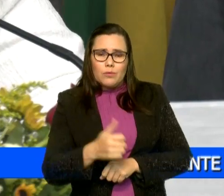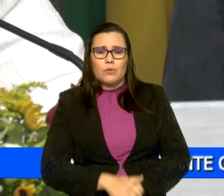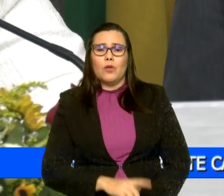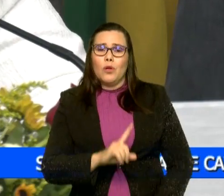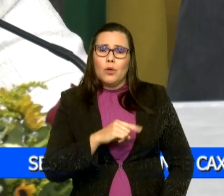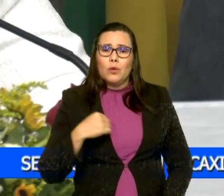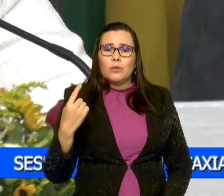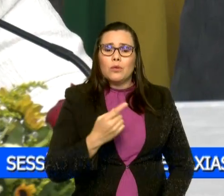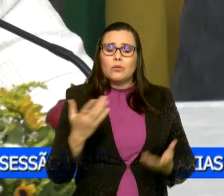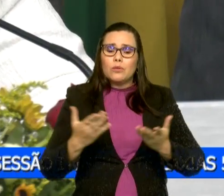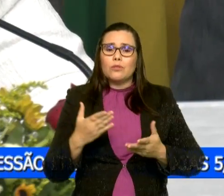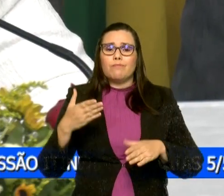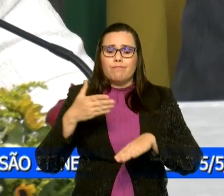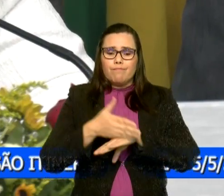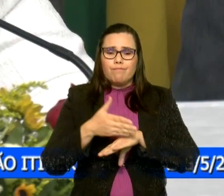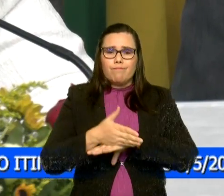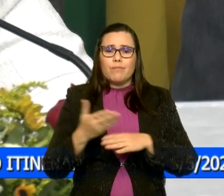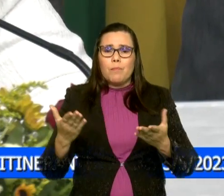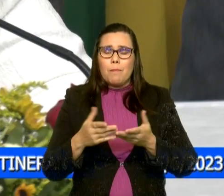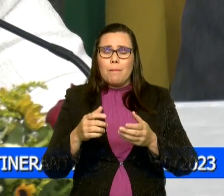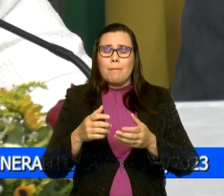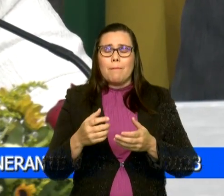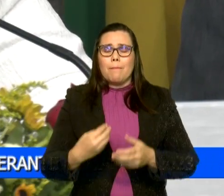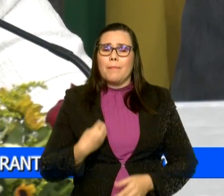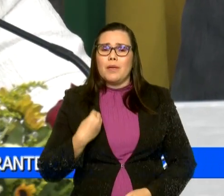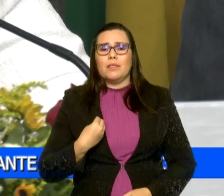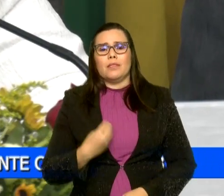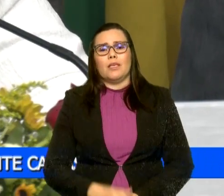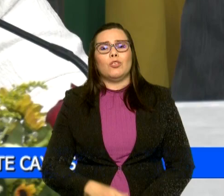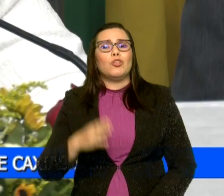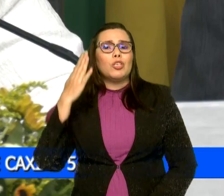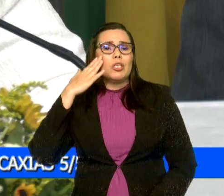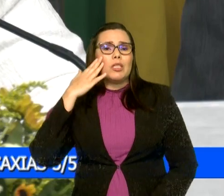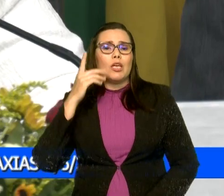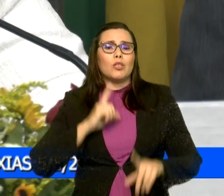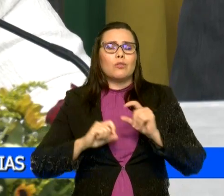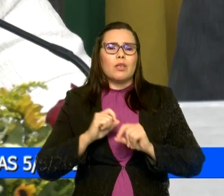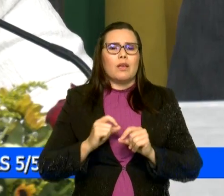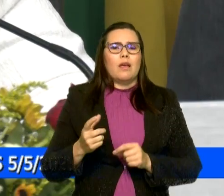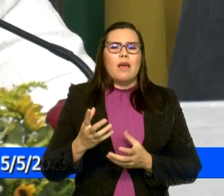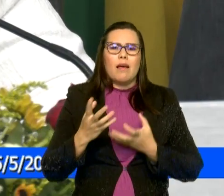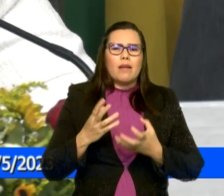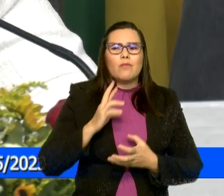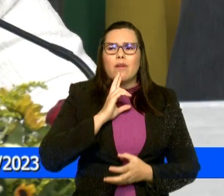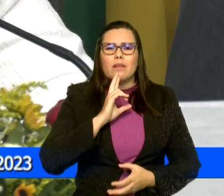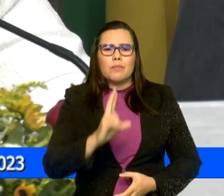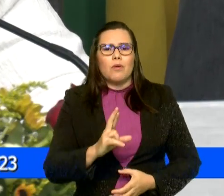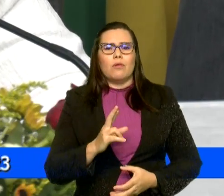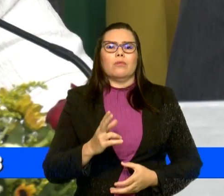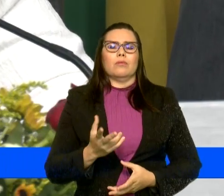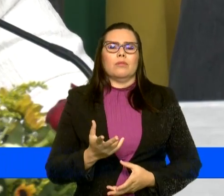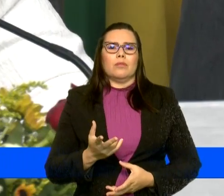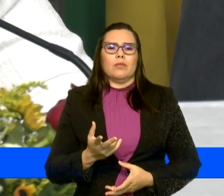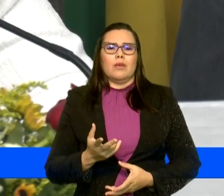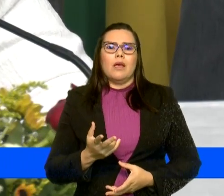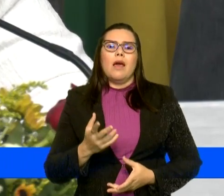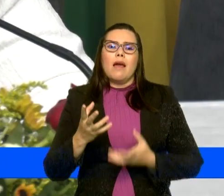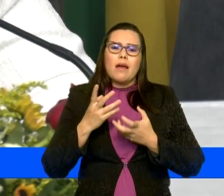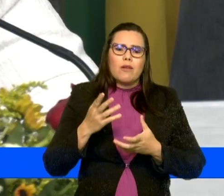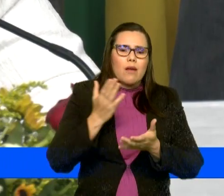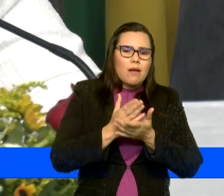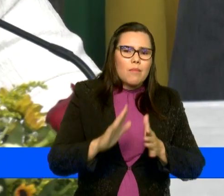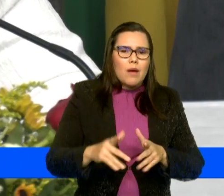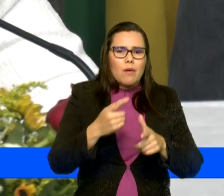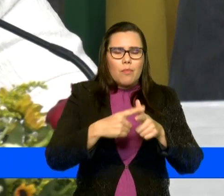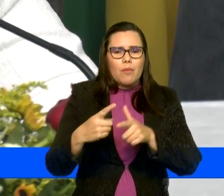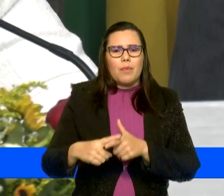soluções, entendendo que o nosso trabalho é para todo o Maranhão e que é necessário aproximar